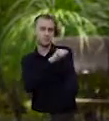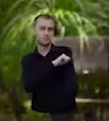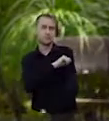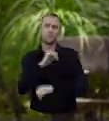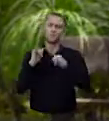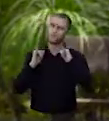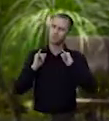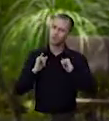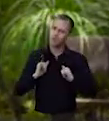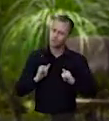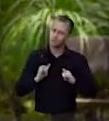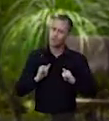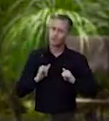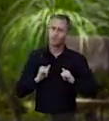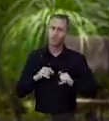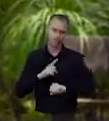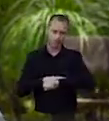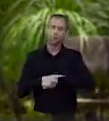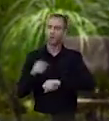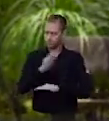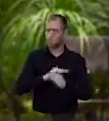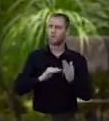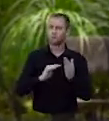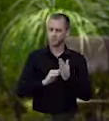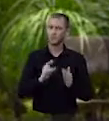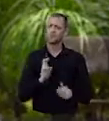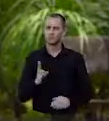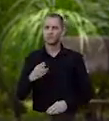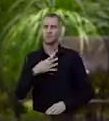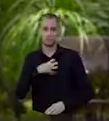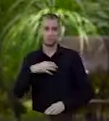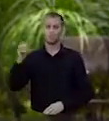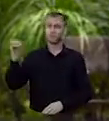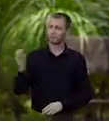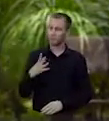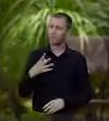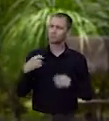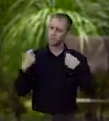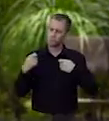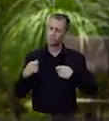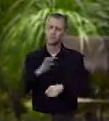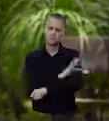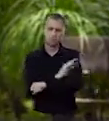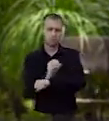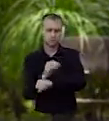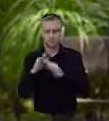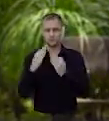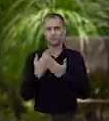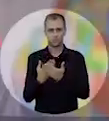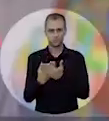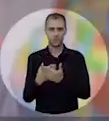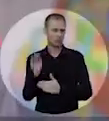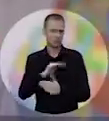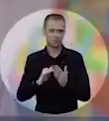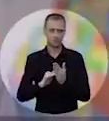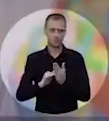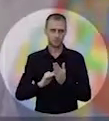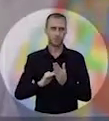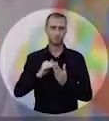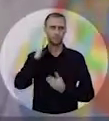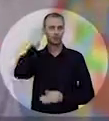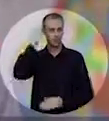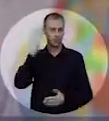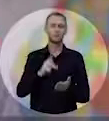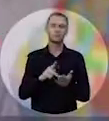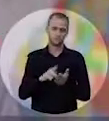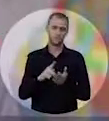ter conforto e estar num período integral, que é um modelo novo que tem que ser instalado nesse estado, a maioria das escolas. O Mauro Carlesse,